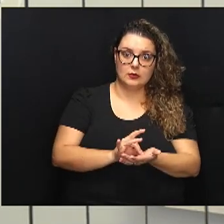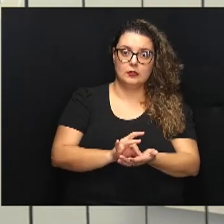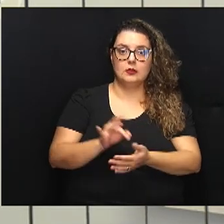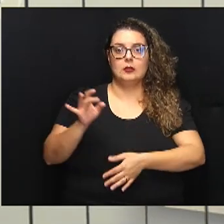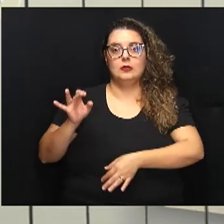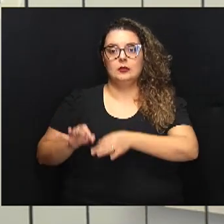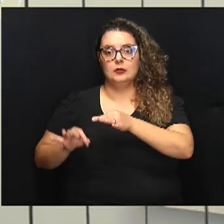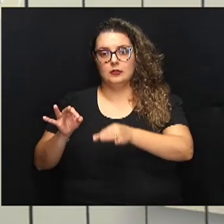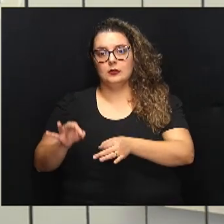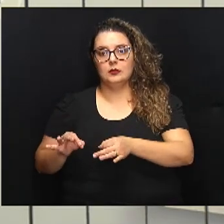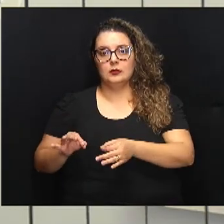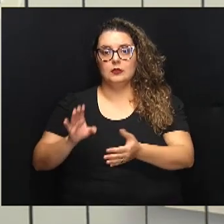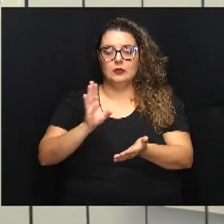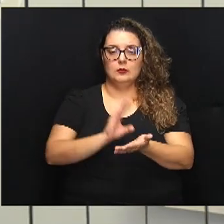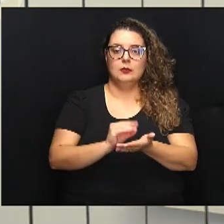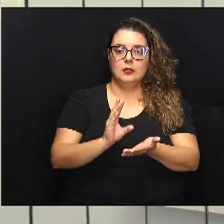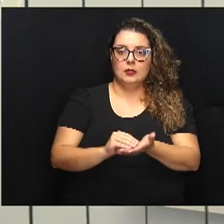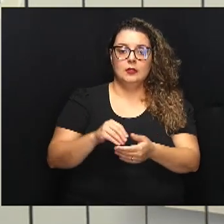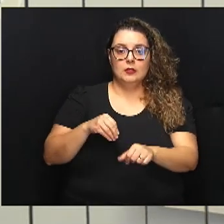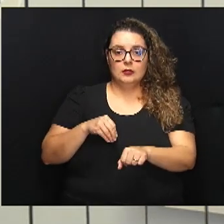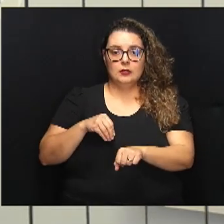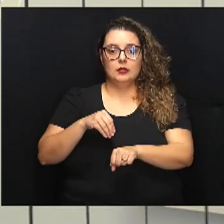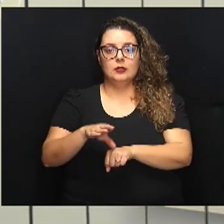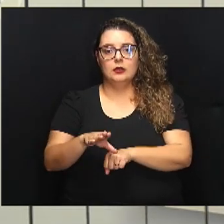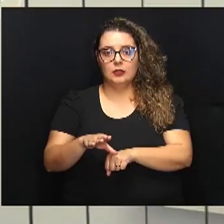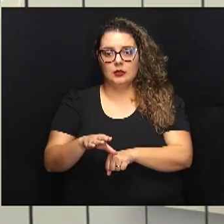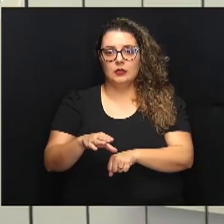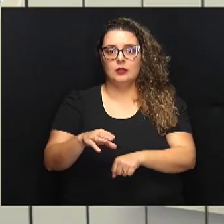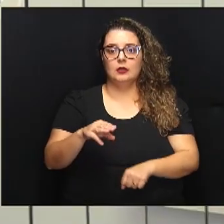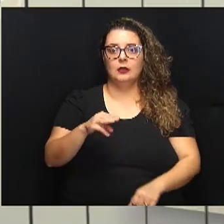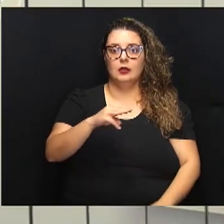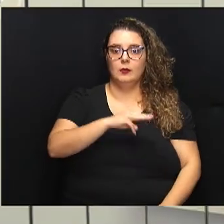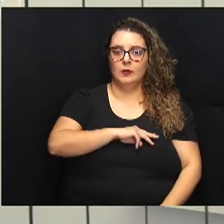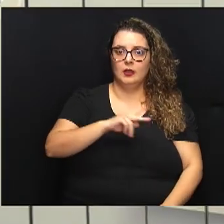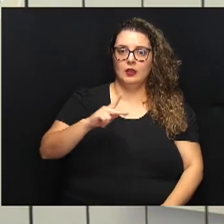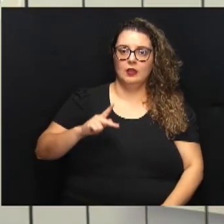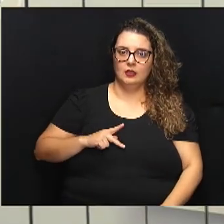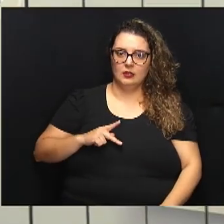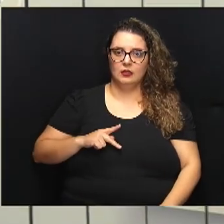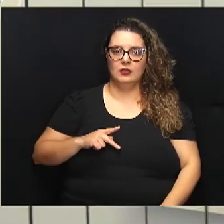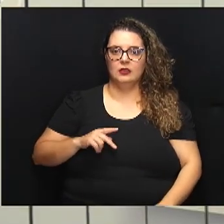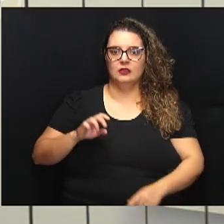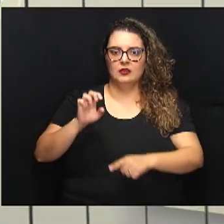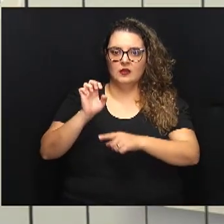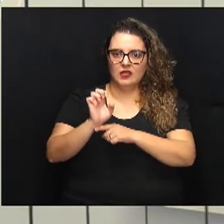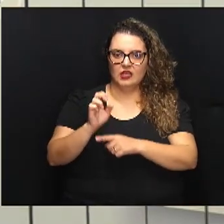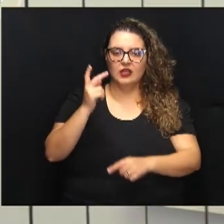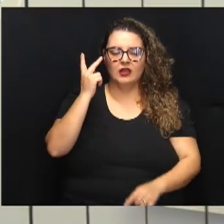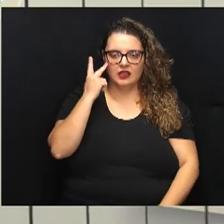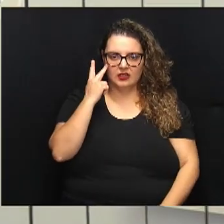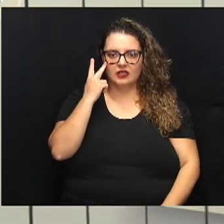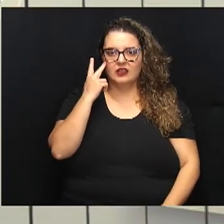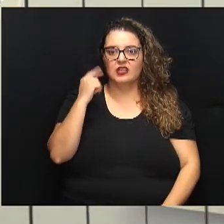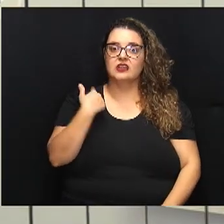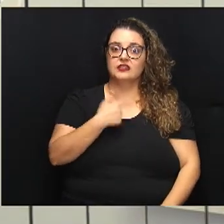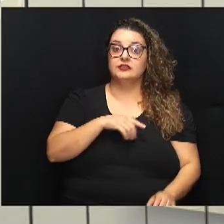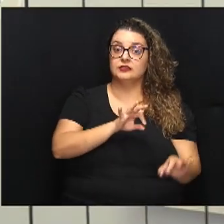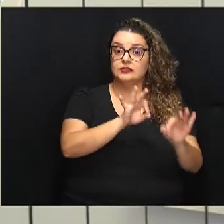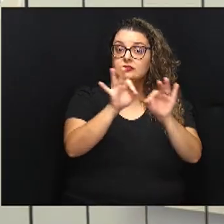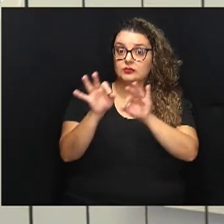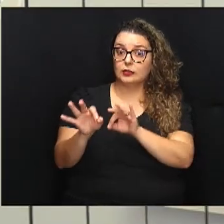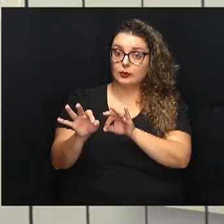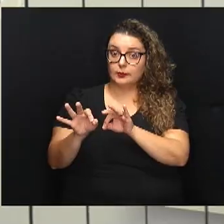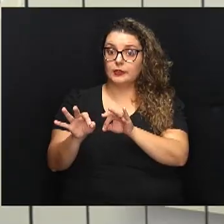Justiça em uma ata que vai ser encaminhada pelo Ministério Público do Estado de São Paulo. A gente segue